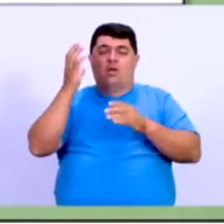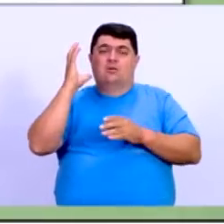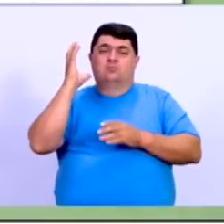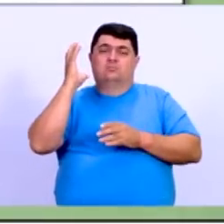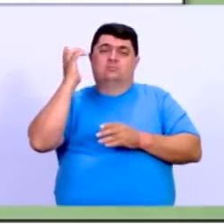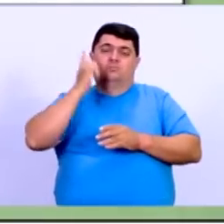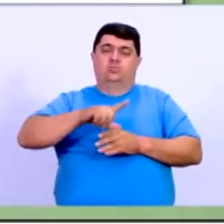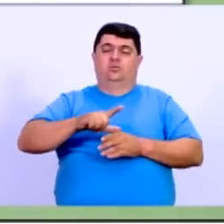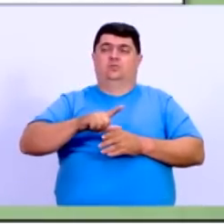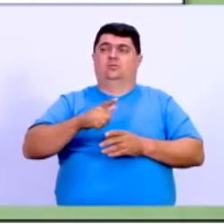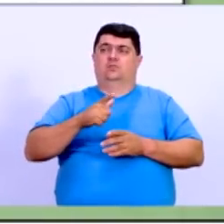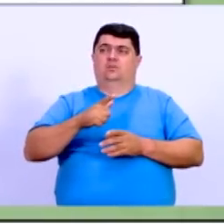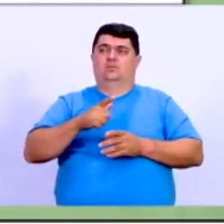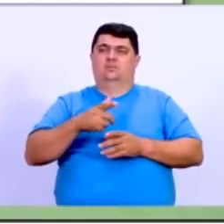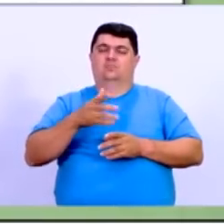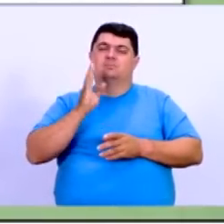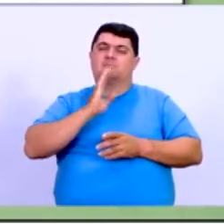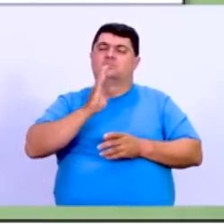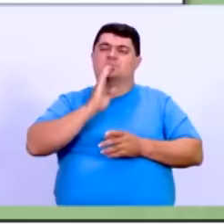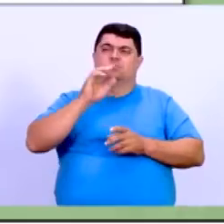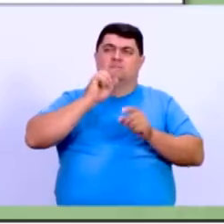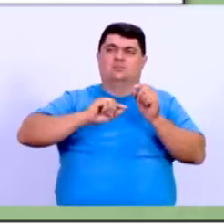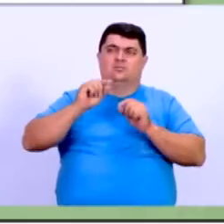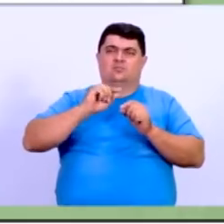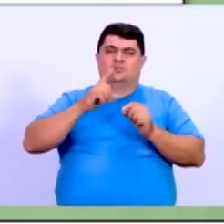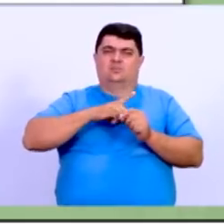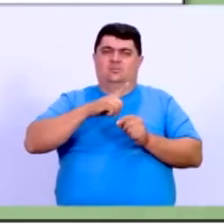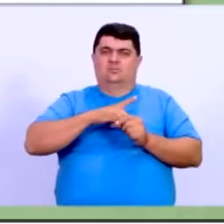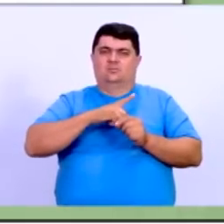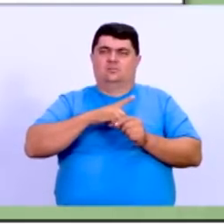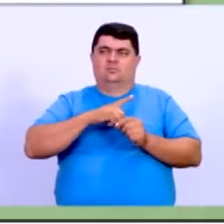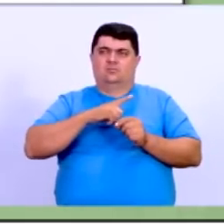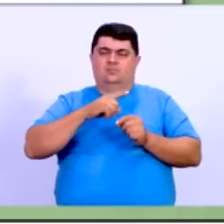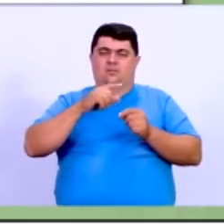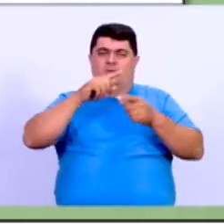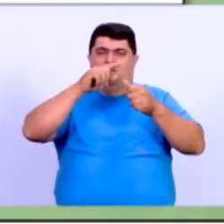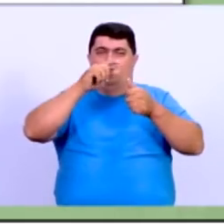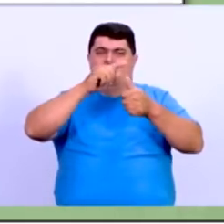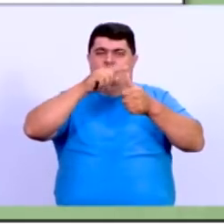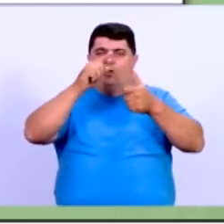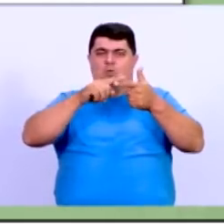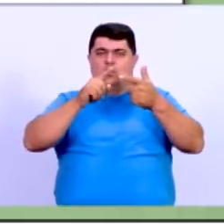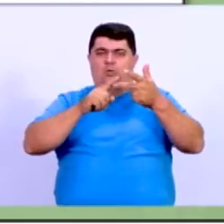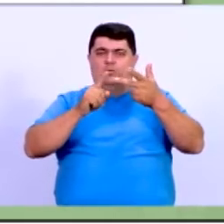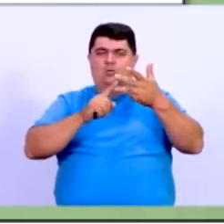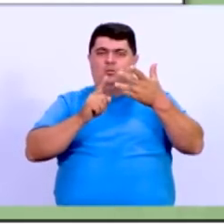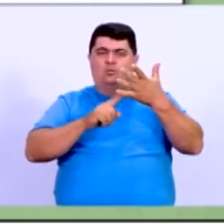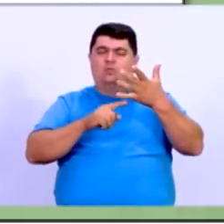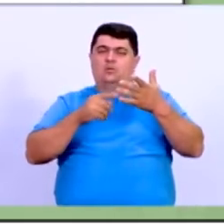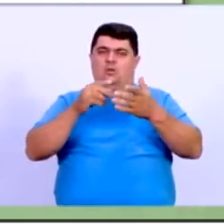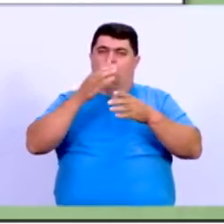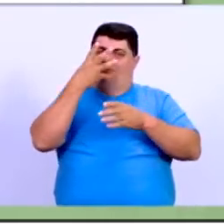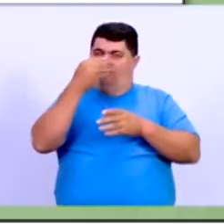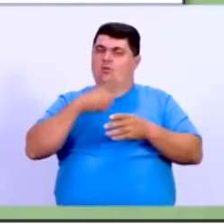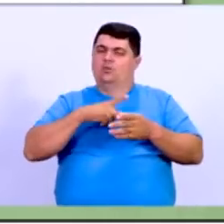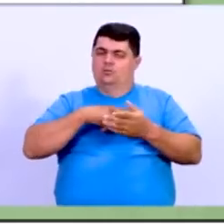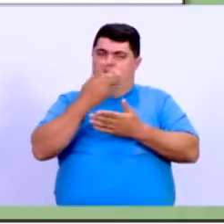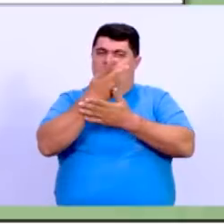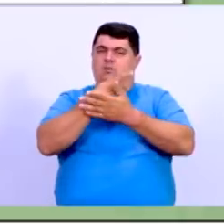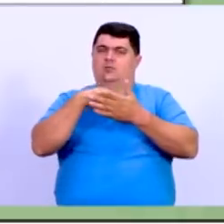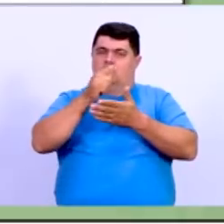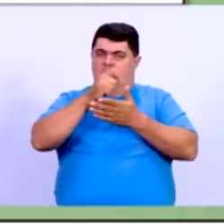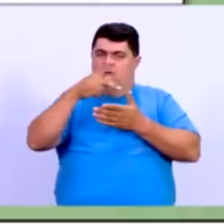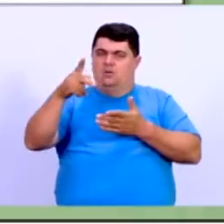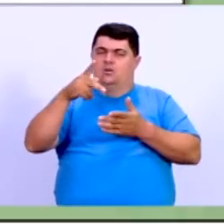ou aconteça. Olha que interessante aqui os elementos que foram destacados para vocês. Inclusive essa foto aqui está lá na apostila de vocês, tá? Olha